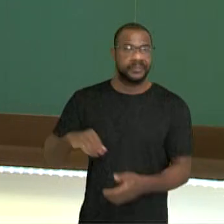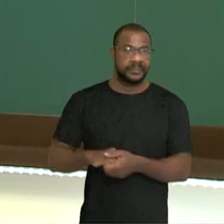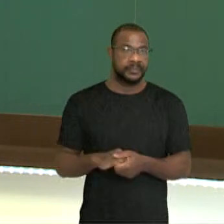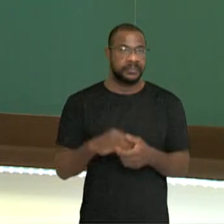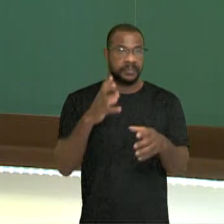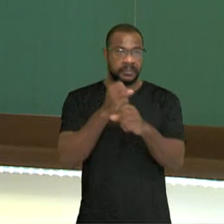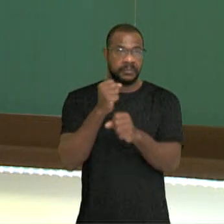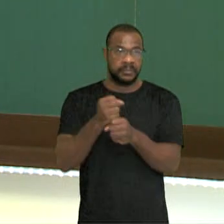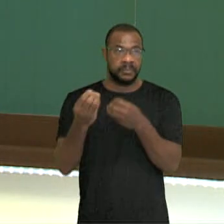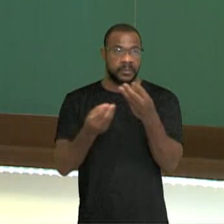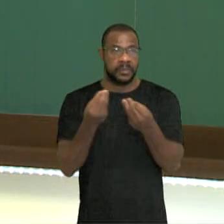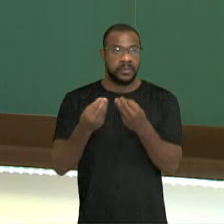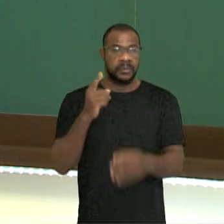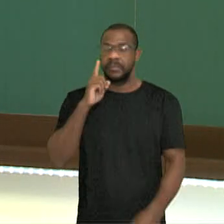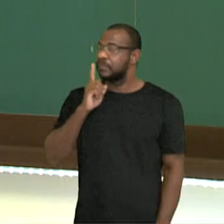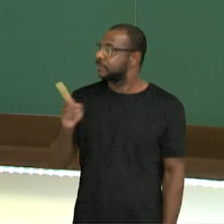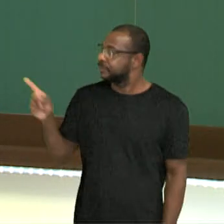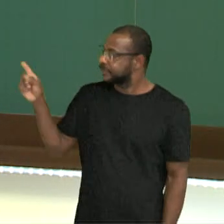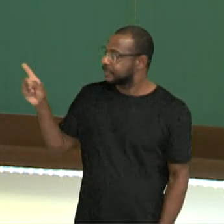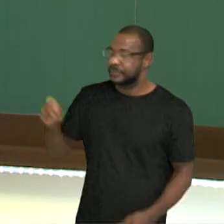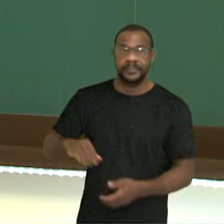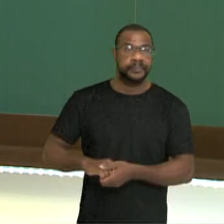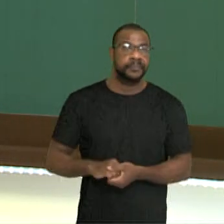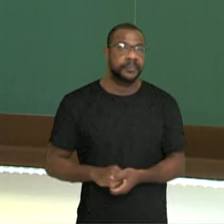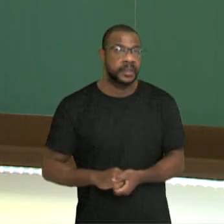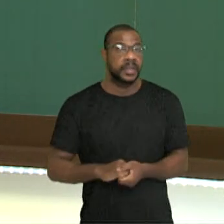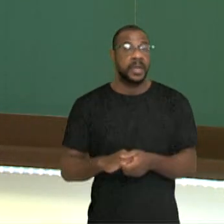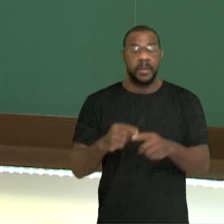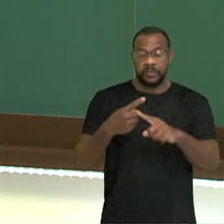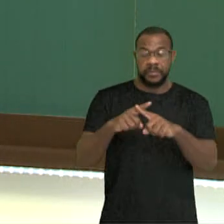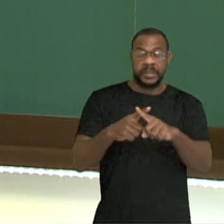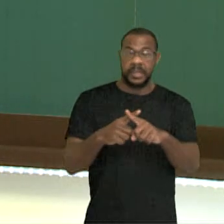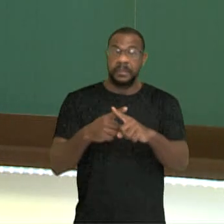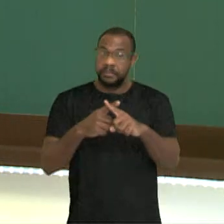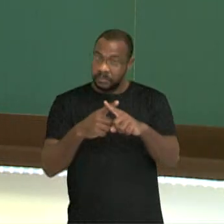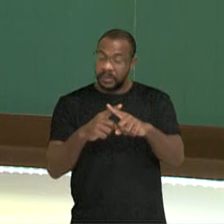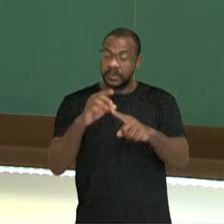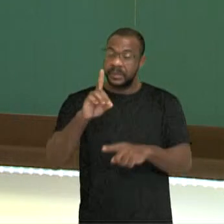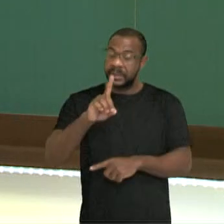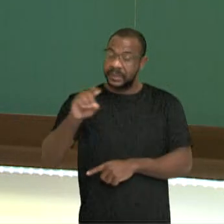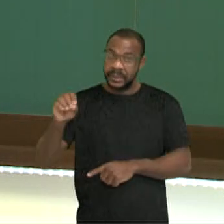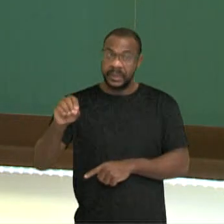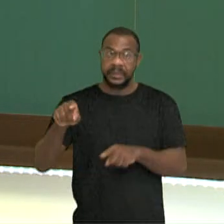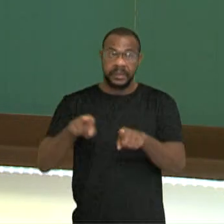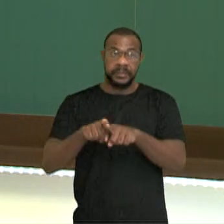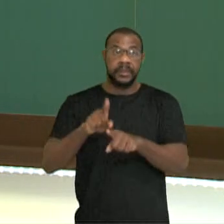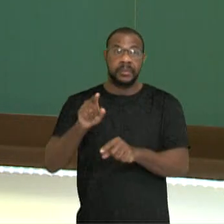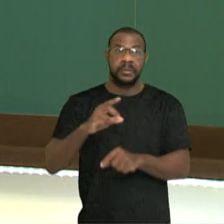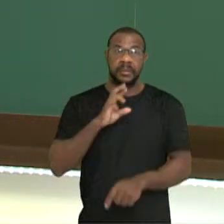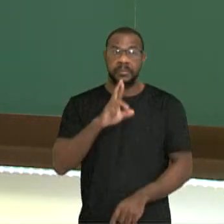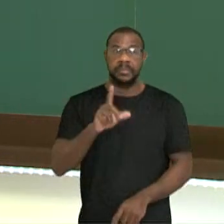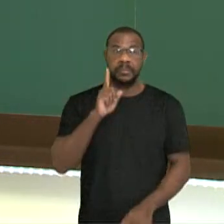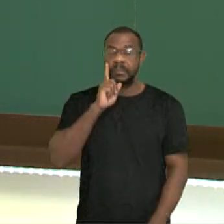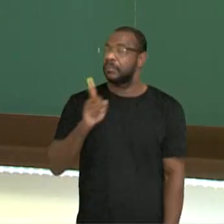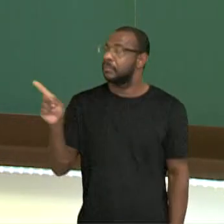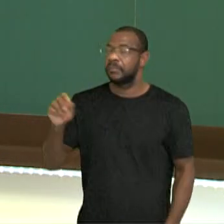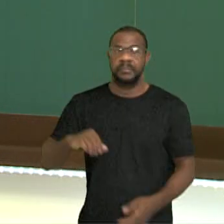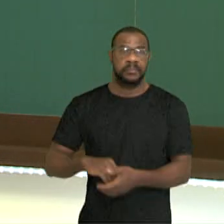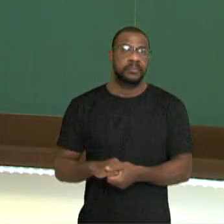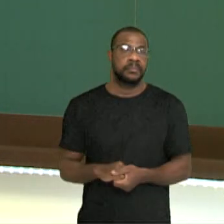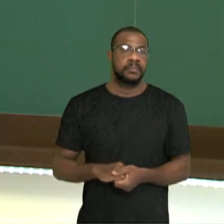1,07838. Multiplicando por 100 e tirando o capital, que seria 100%, nós vamos ter um rendimento